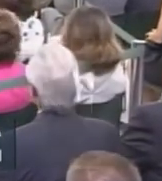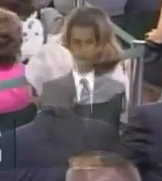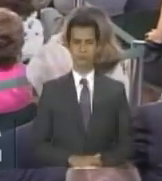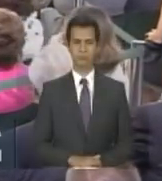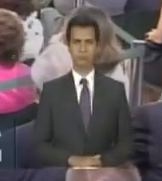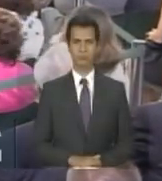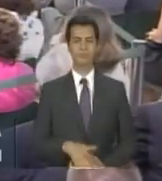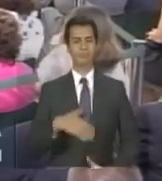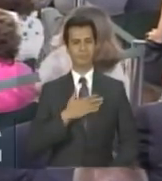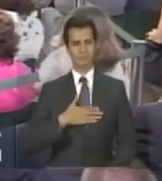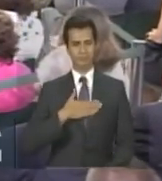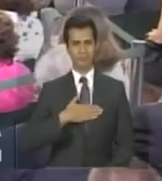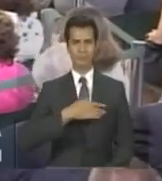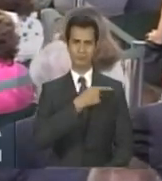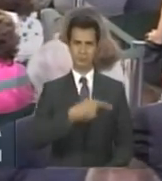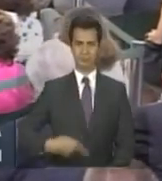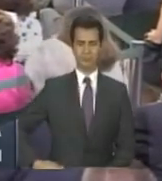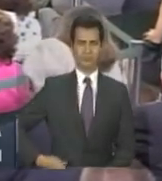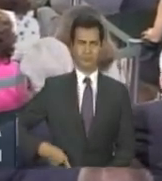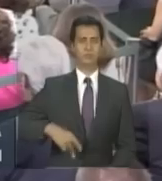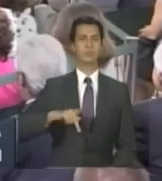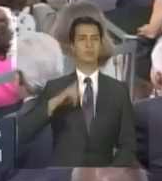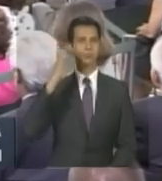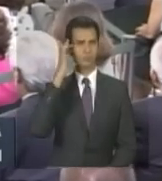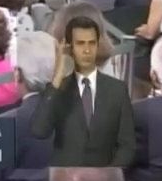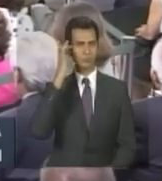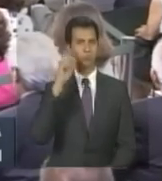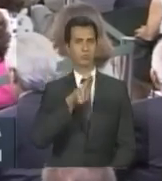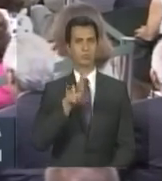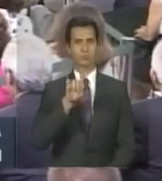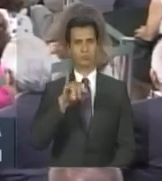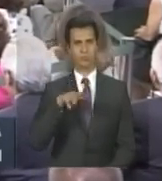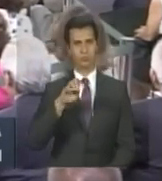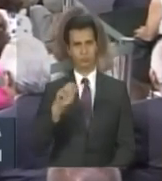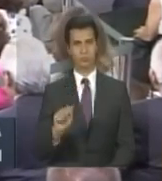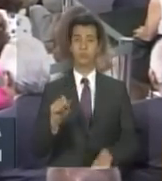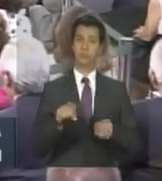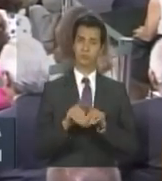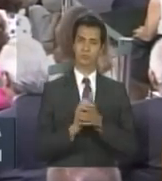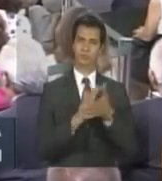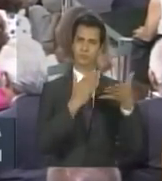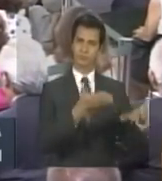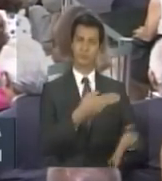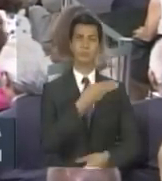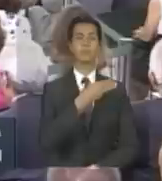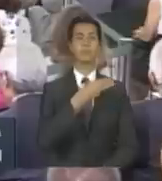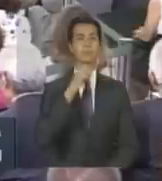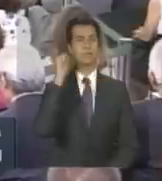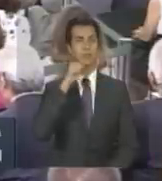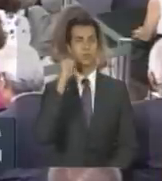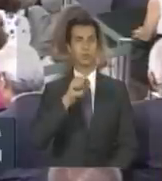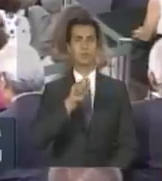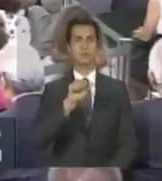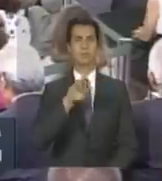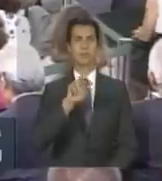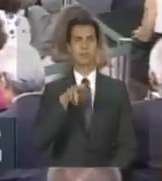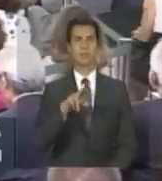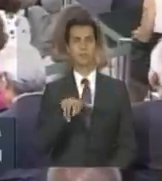Excelentíssima presidenta da República, Dilma Rousseff, excelentíssimo senador Zé Sarney, presidente do Congresso